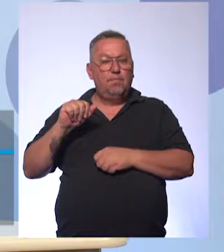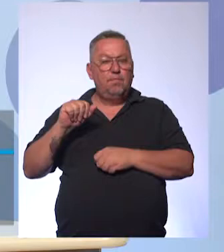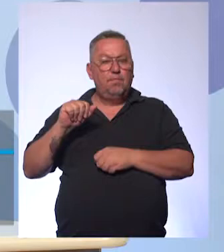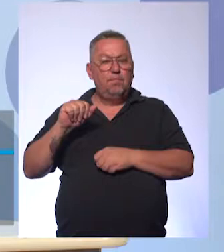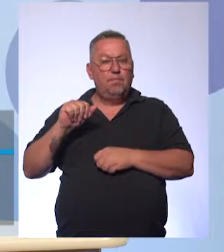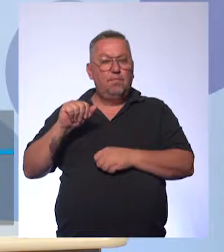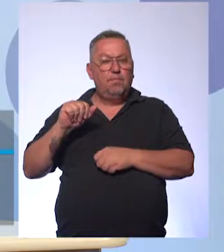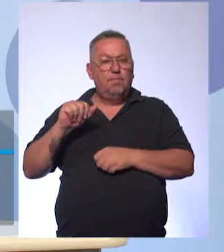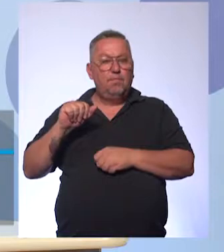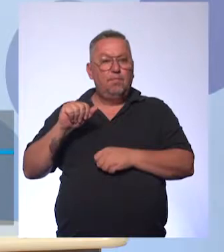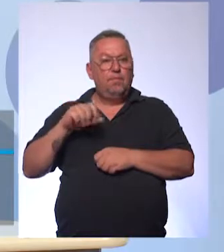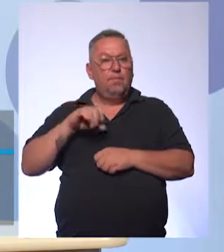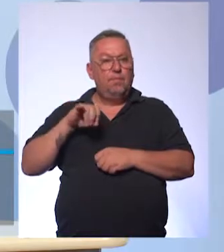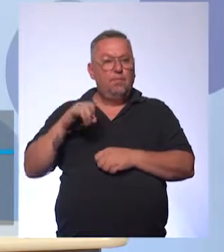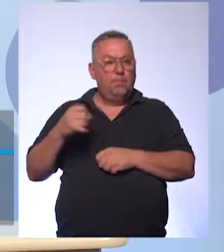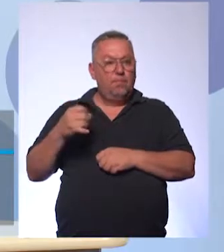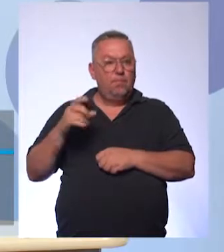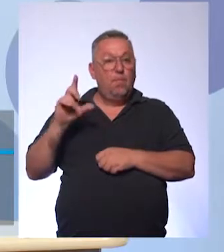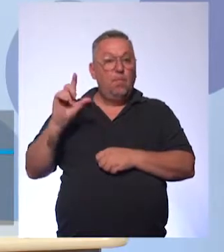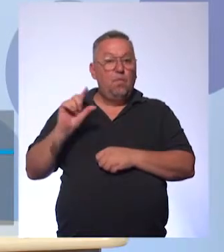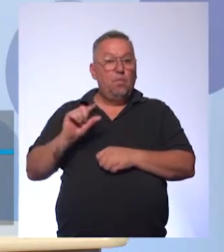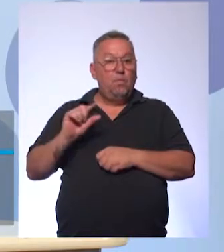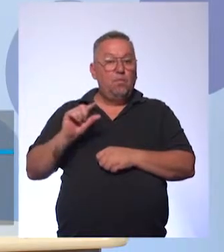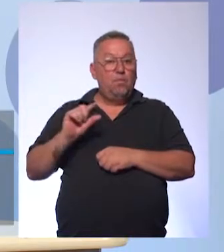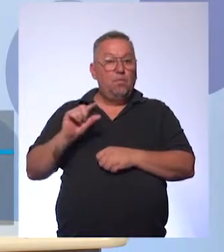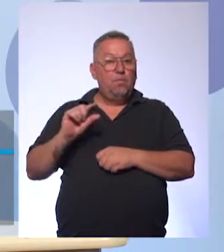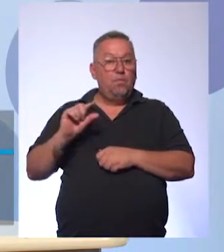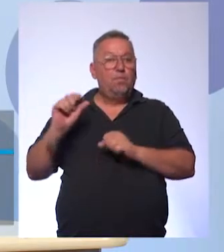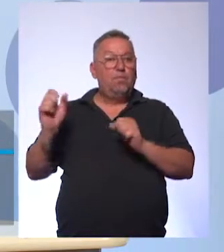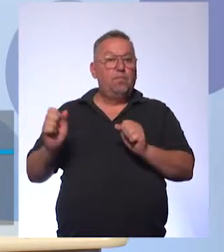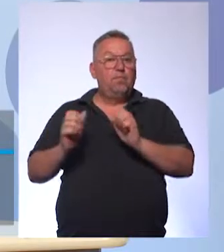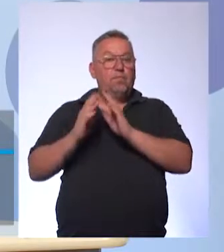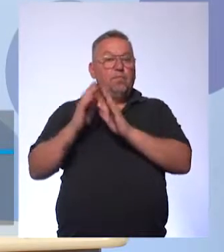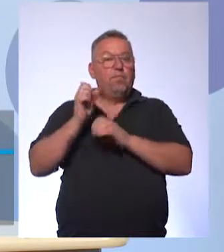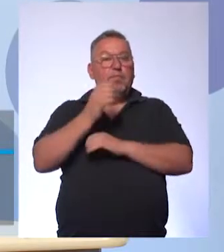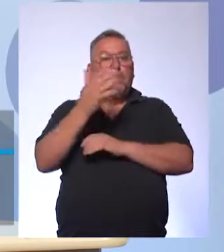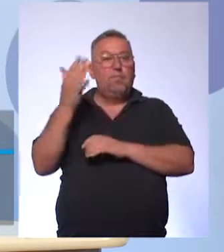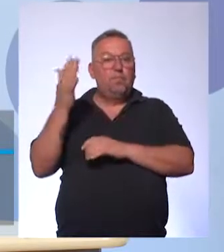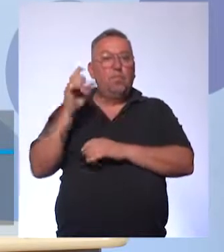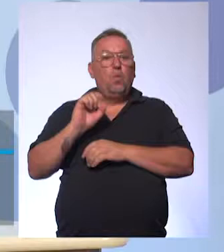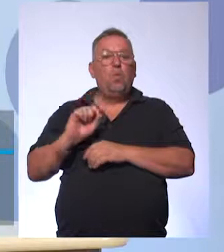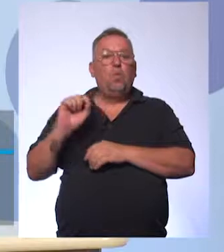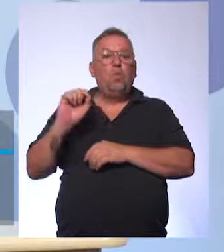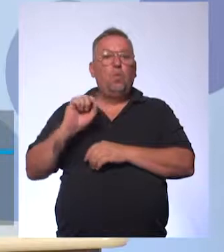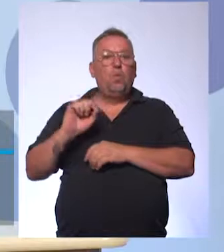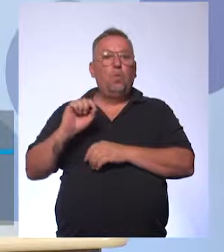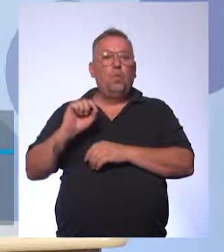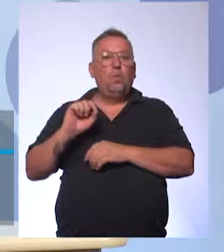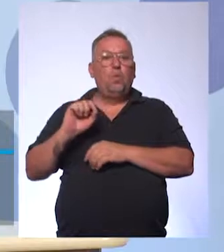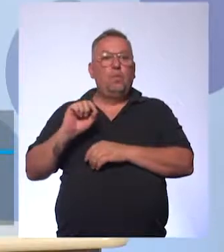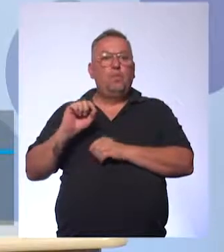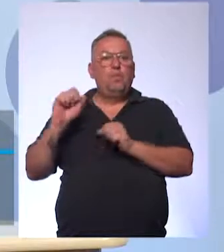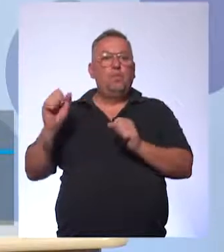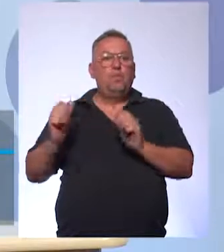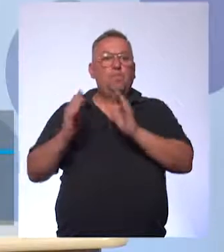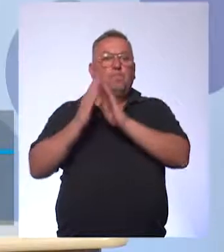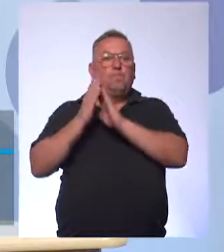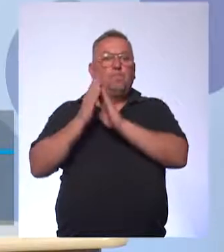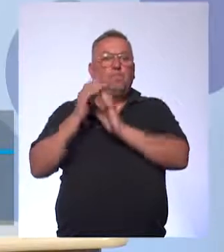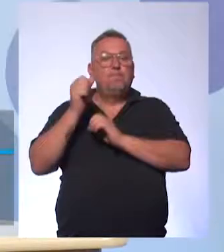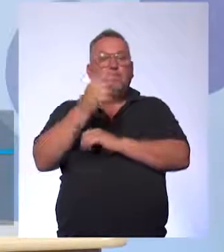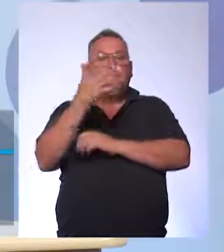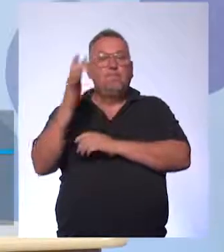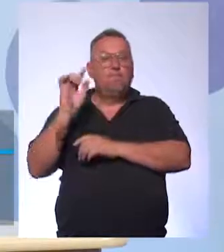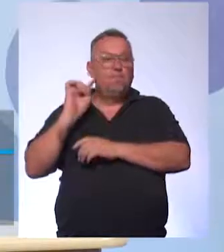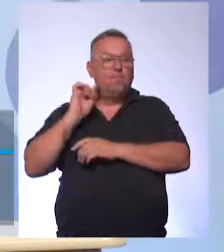que é isso. Vantagens, menos impactos ambientais. De novo apareceu, sabe o quê? Os impactos ambientais, a poluição